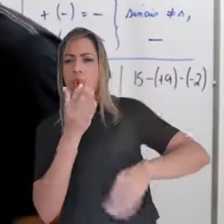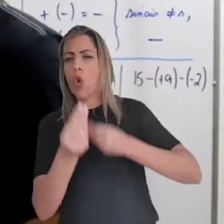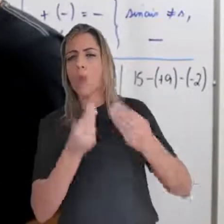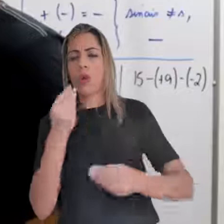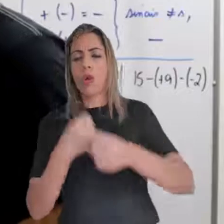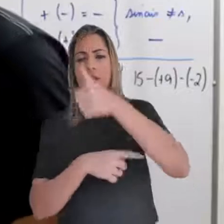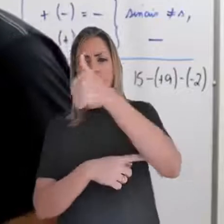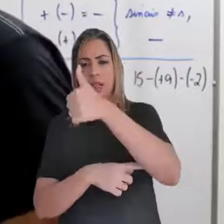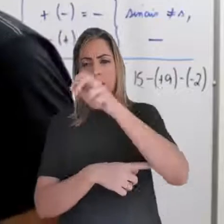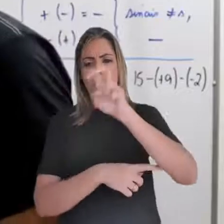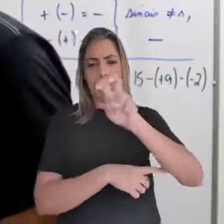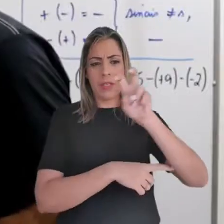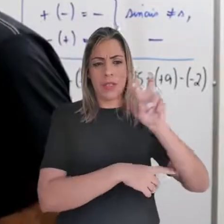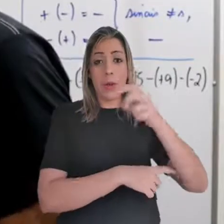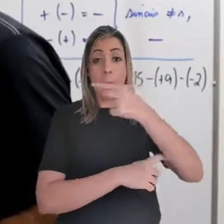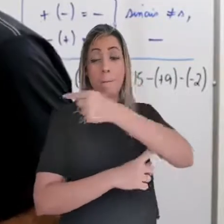diferença.